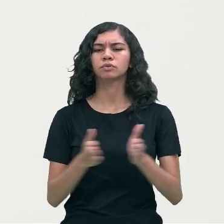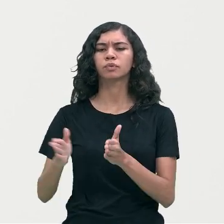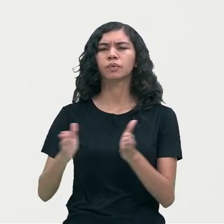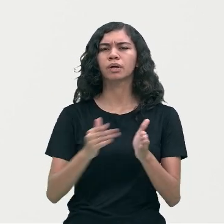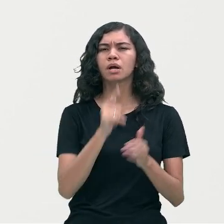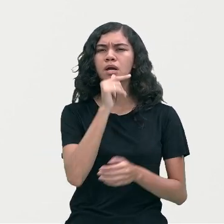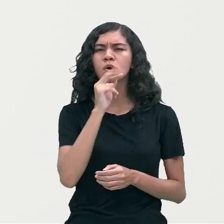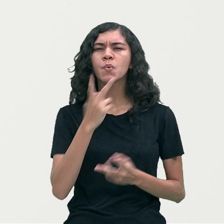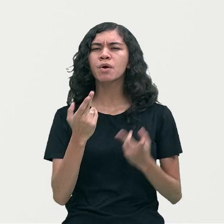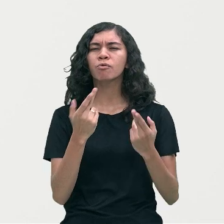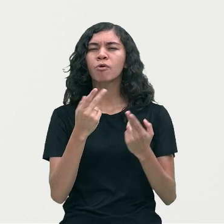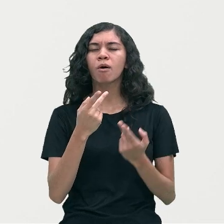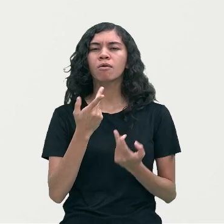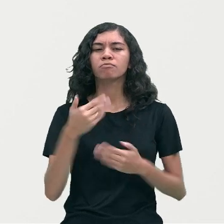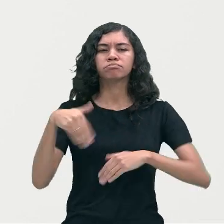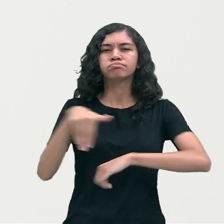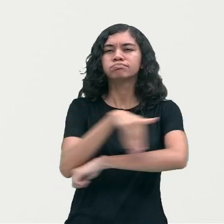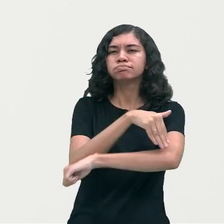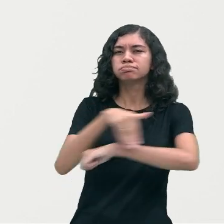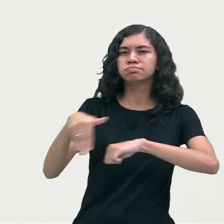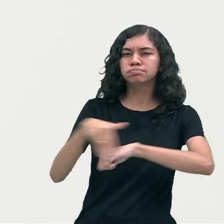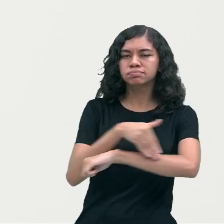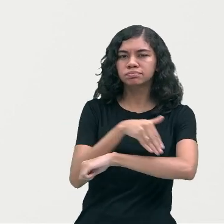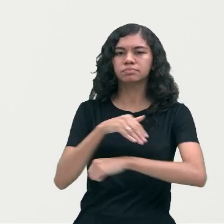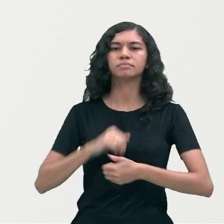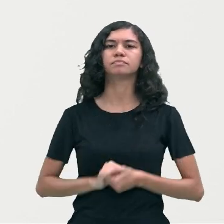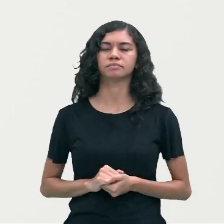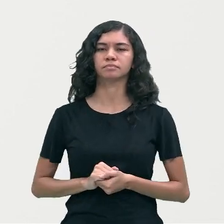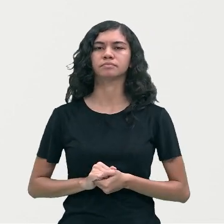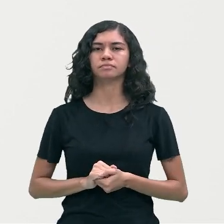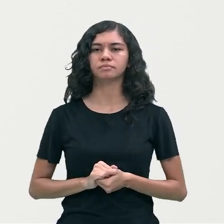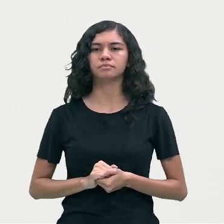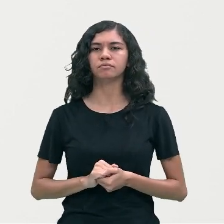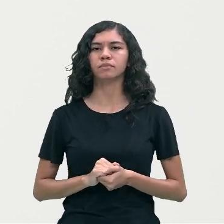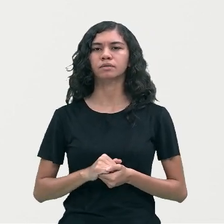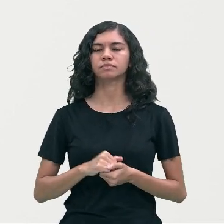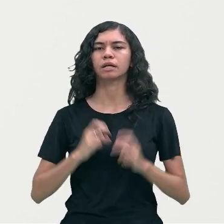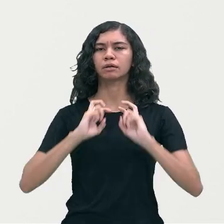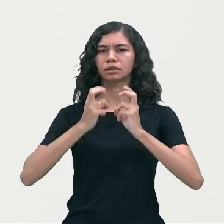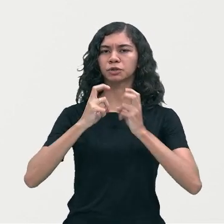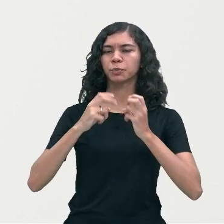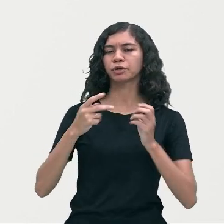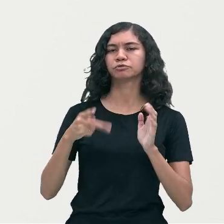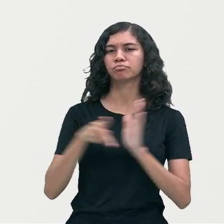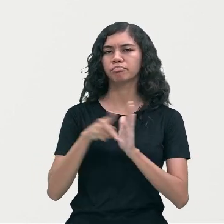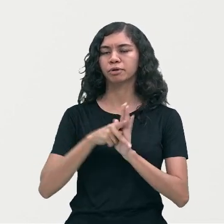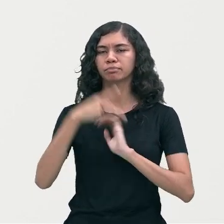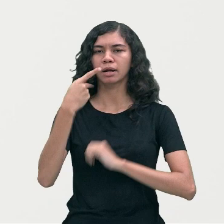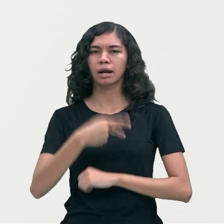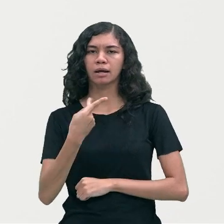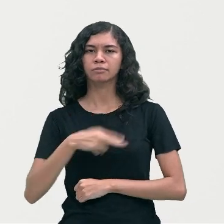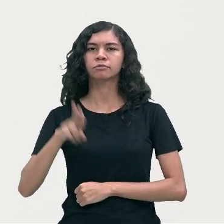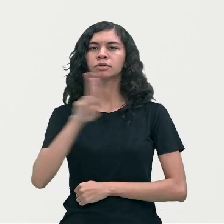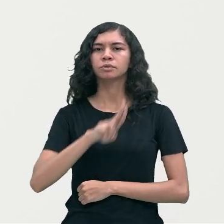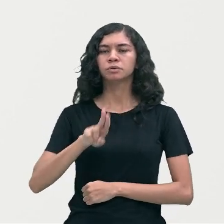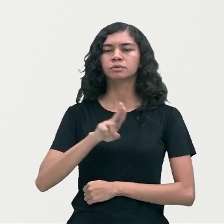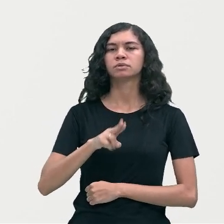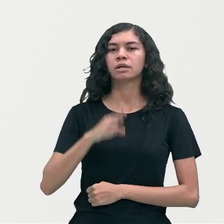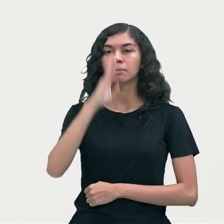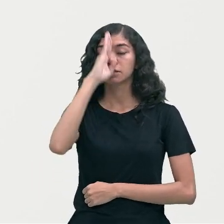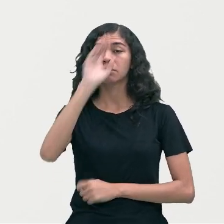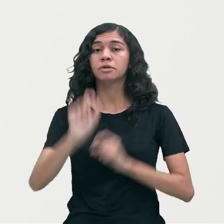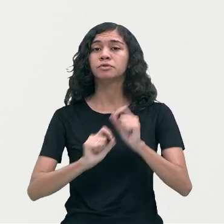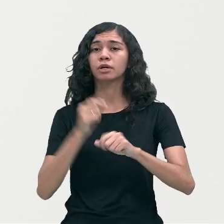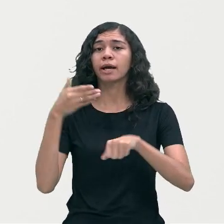como estradas, na verdade, né? É a nossa principal via de transporte, principalmente quanto mais ao interior do nosso estado. O